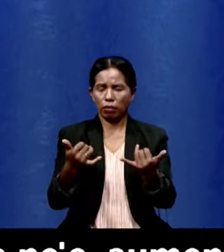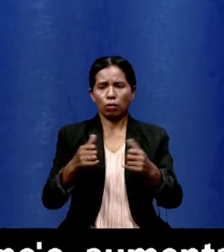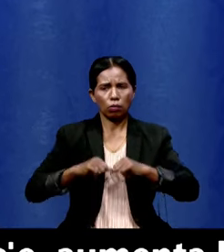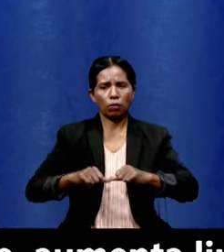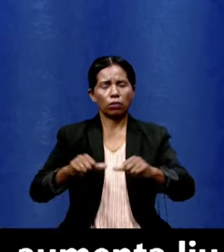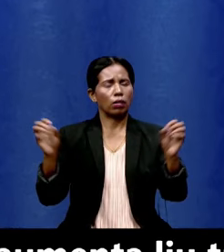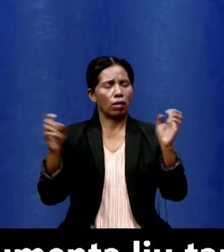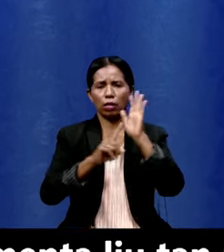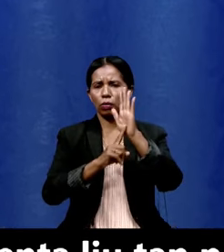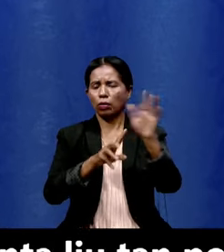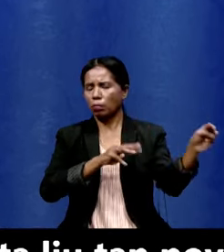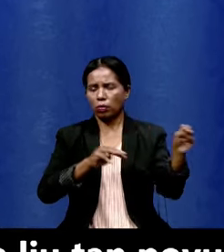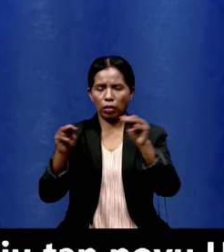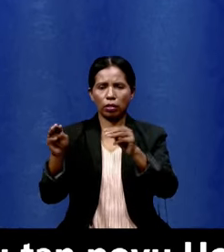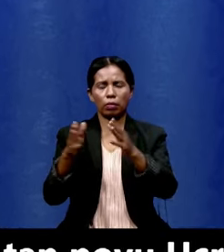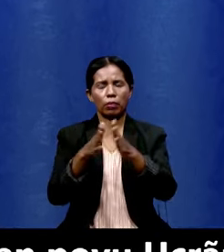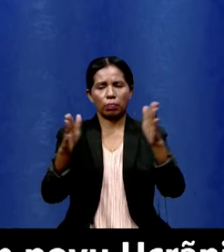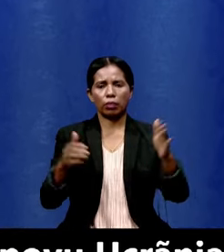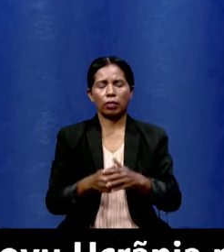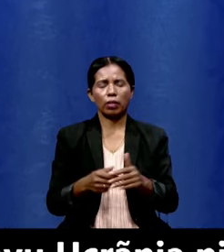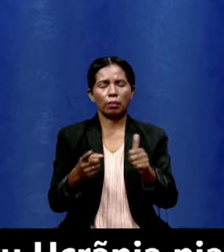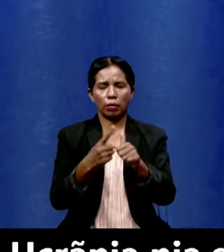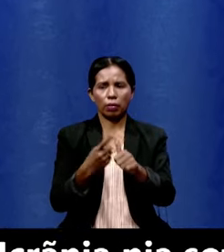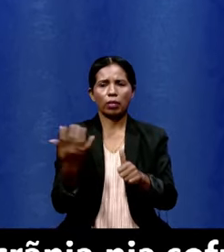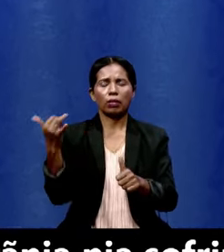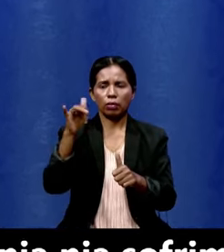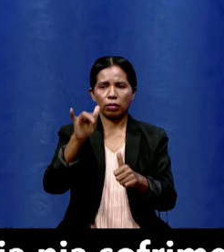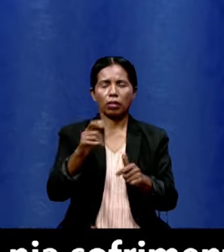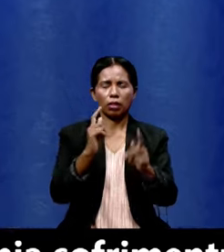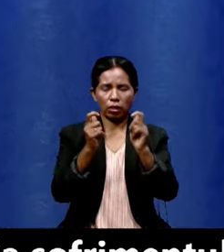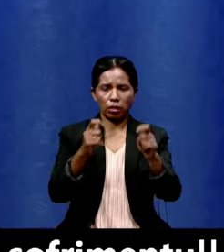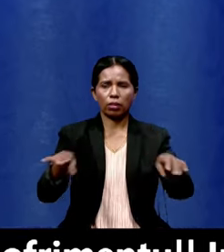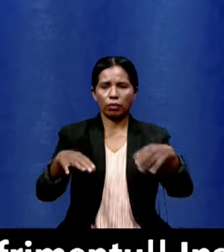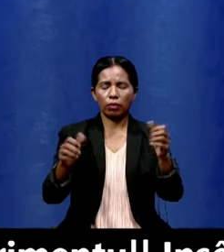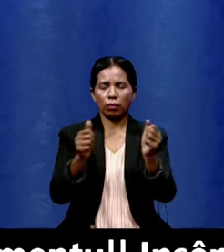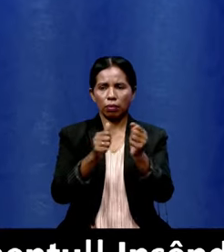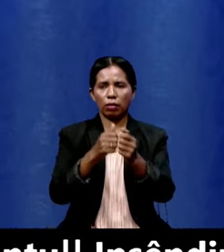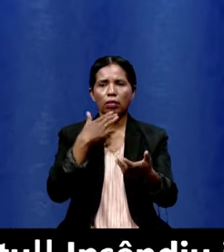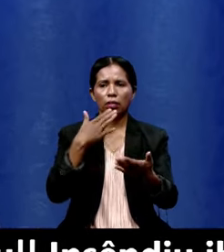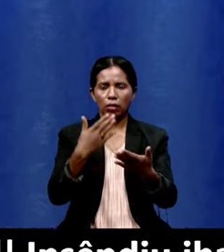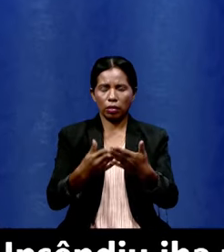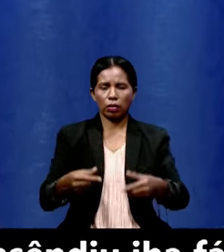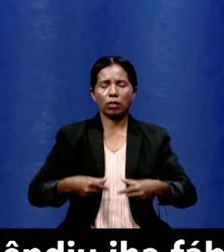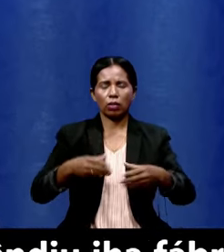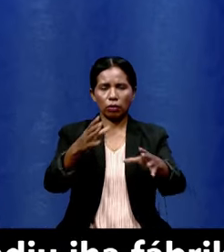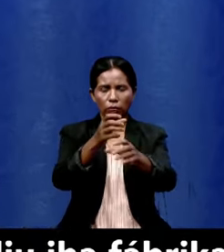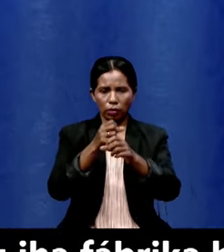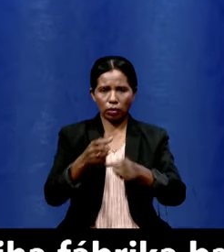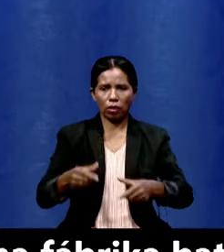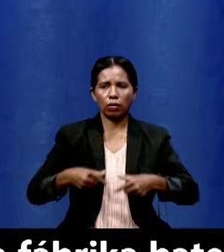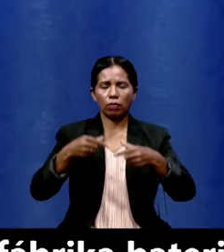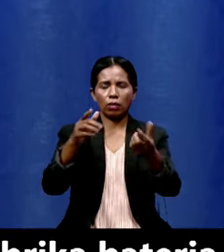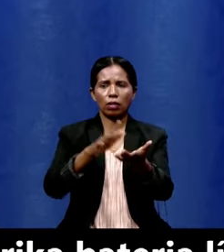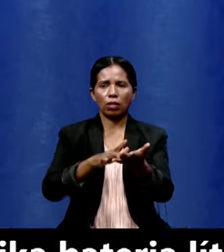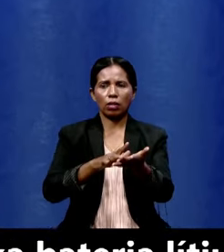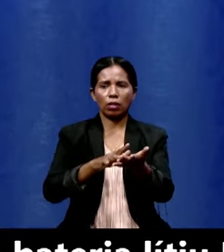la altura mudanza ne beke significante. Iha inicio sira tentar esforzo, solução numa ne beke sira foti. Ori bela ofrece contrato